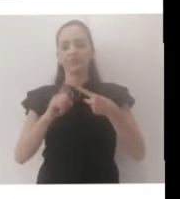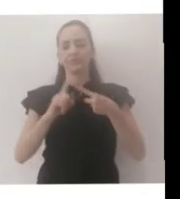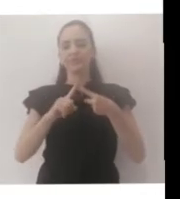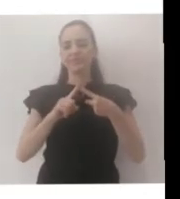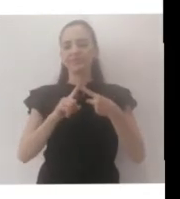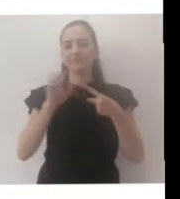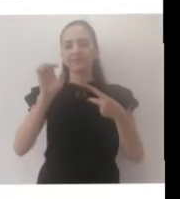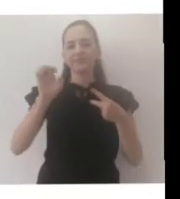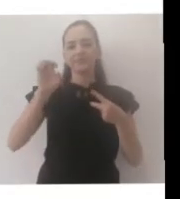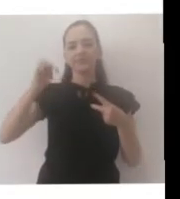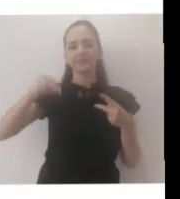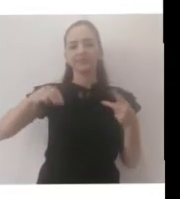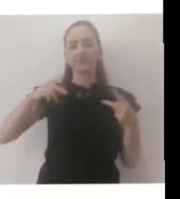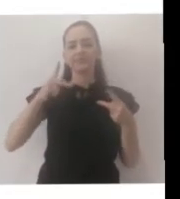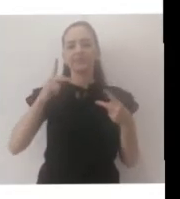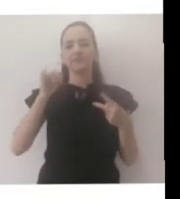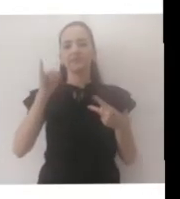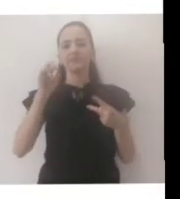ou simples,